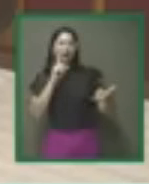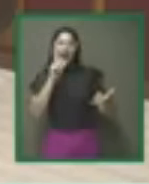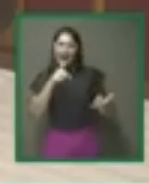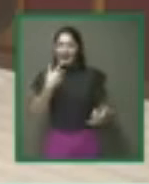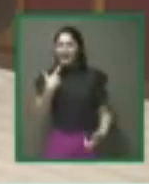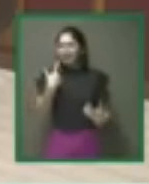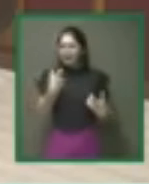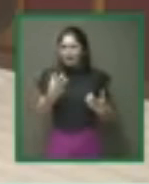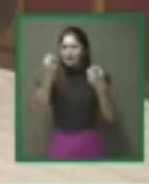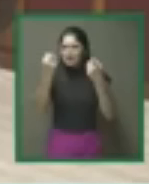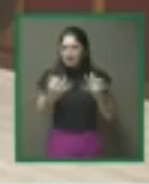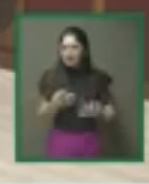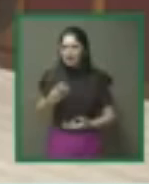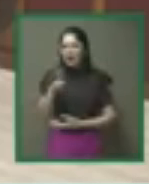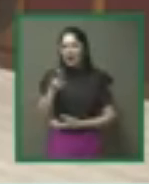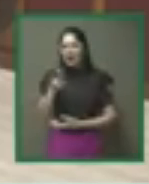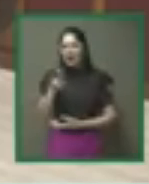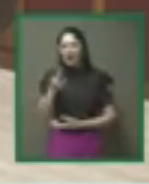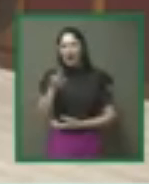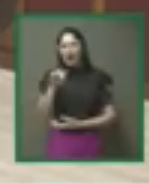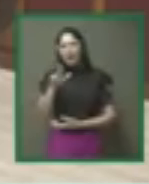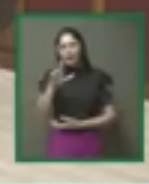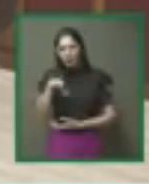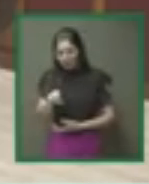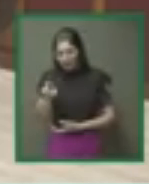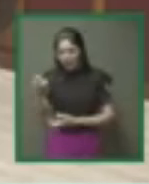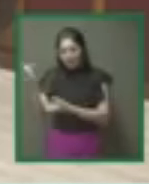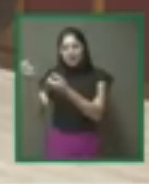interessante o que o Bruno fala no depoimento dele